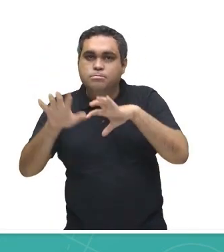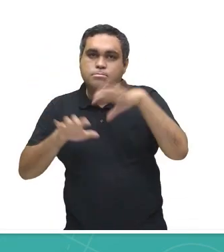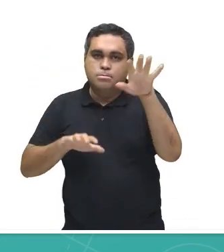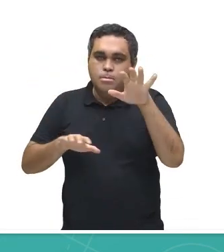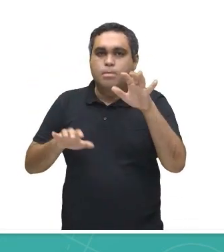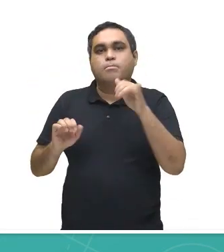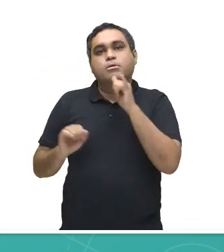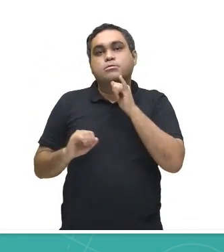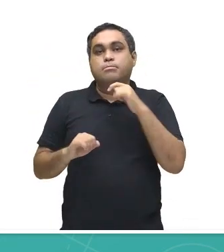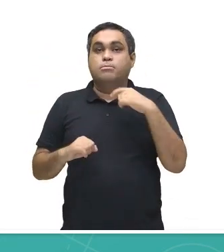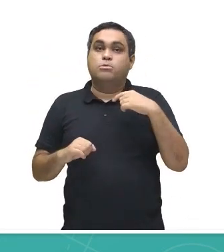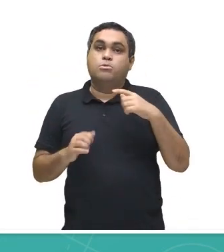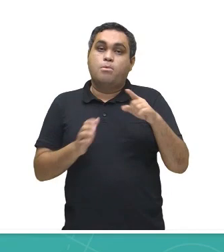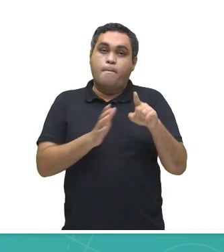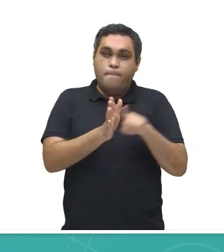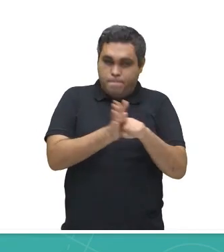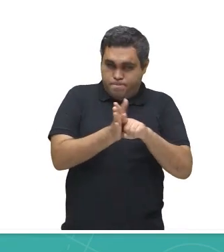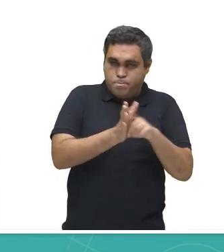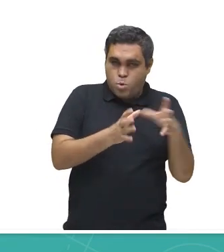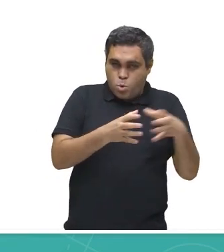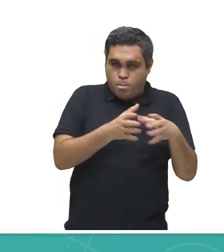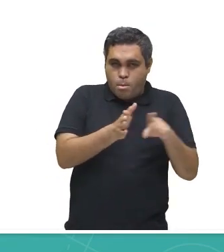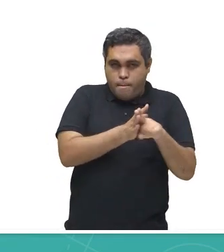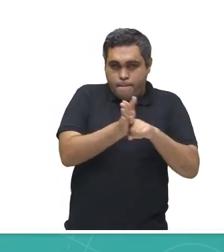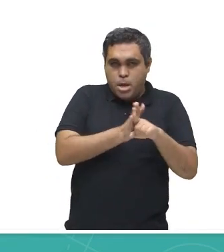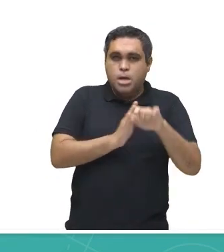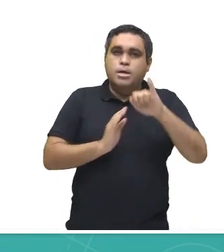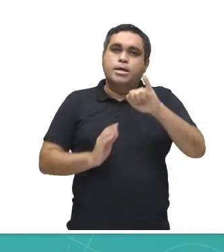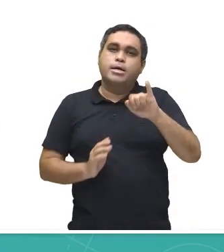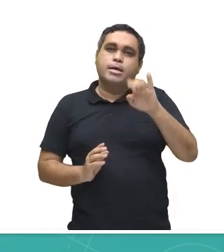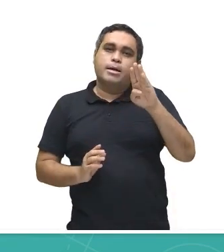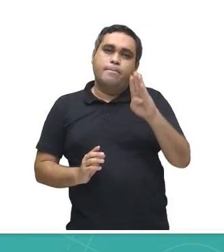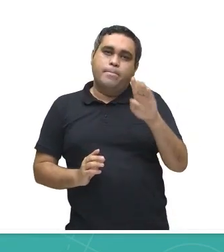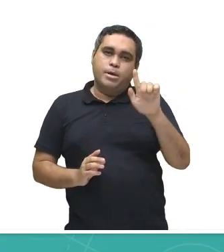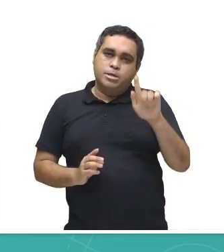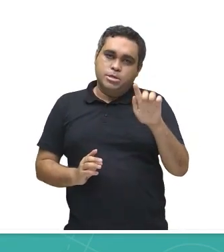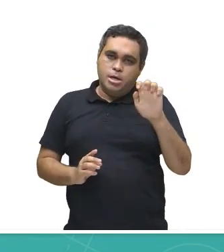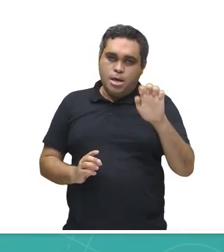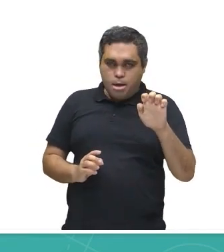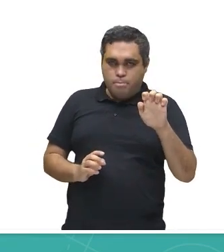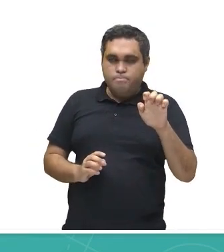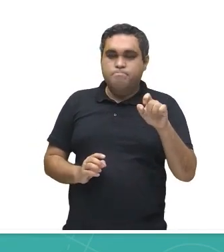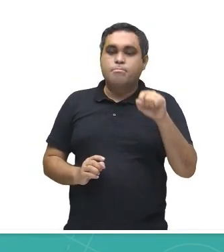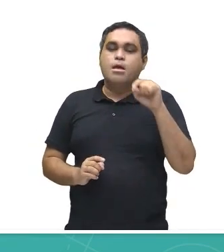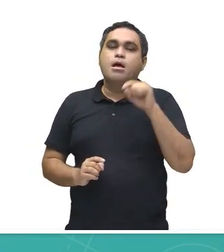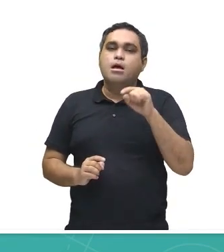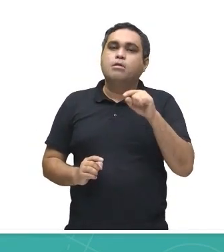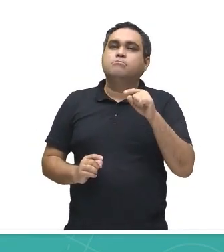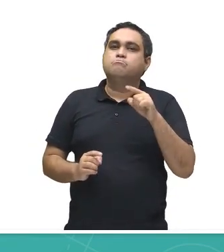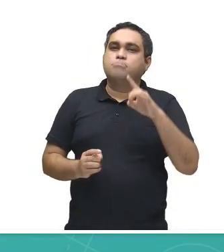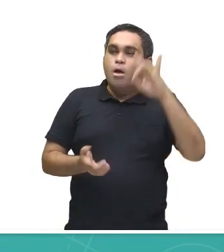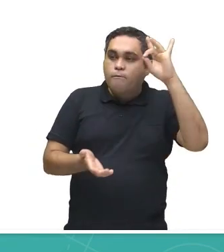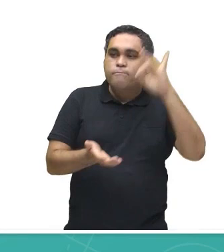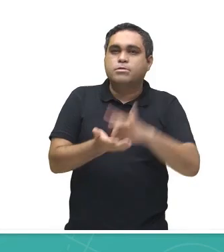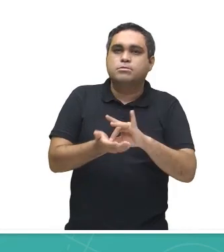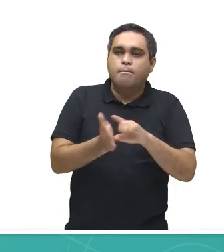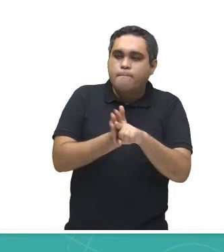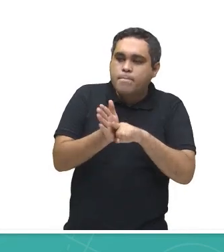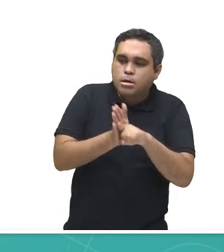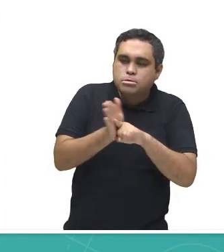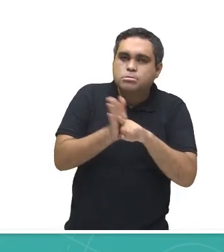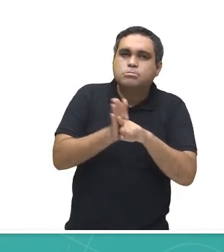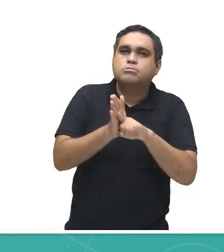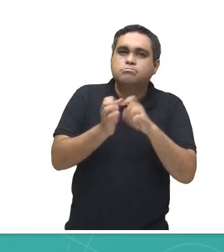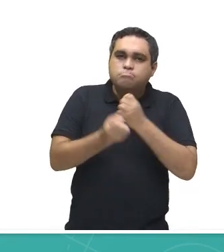o Instituto Brasileiro de Geografia e Estatística, que faz essa divisão regional ser a oficial, vai estar dividida